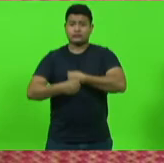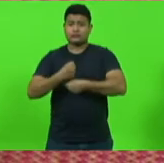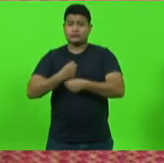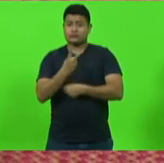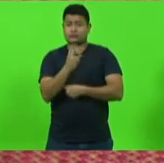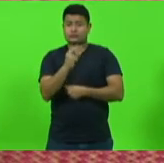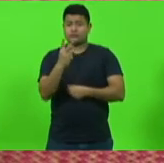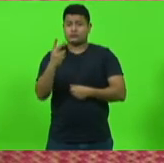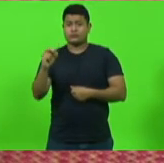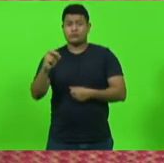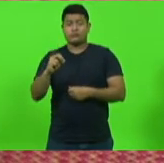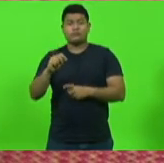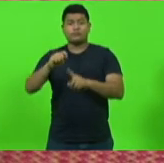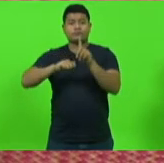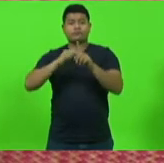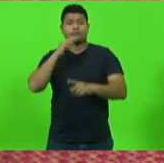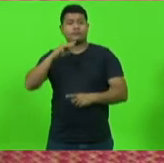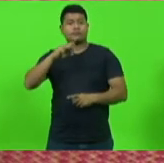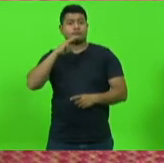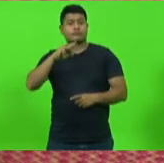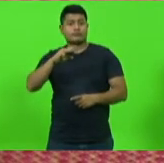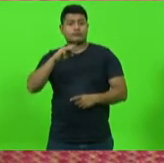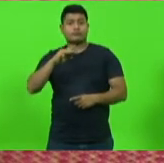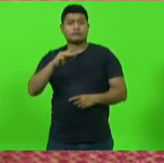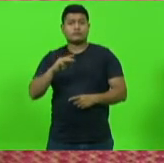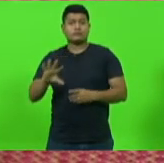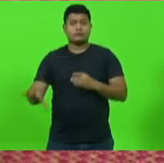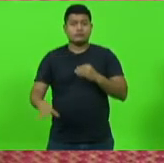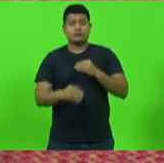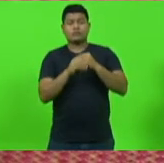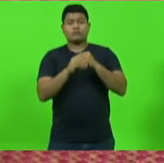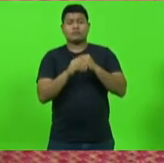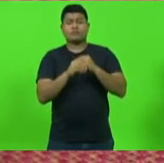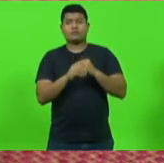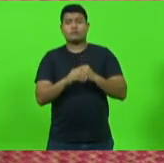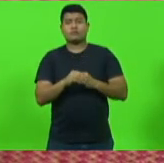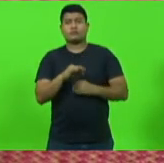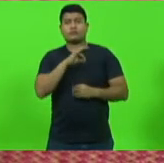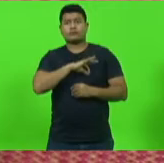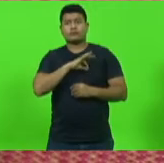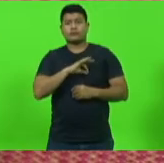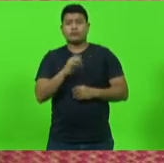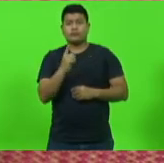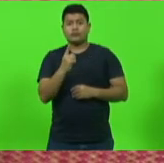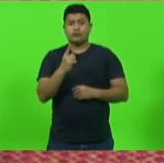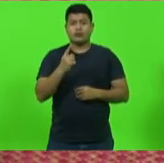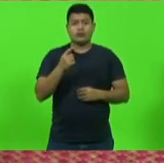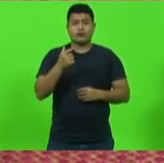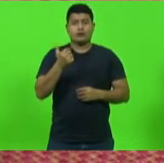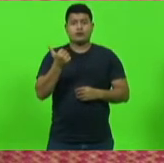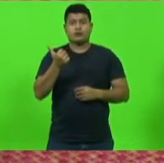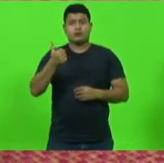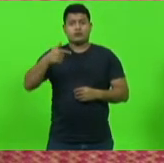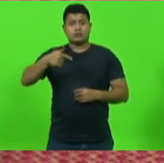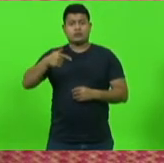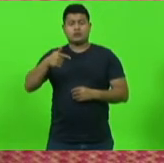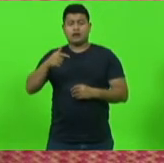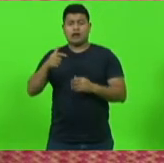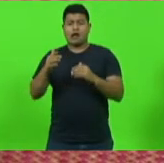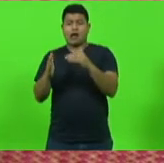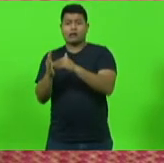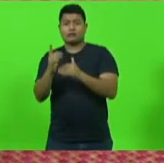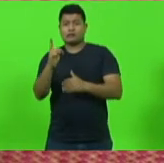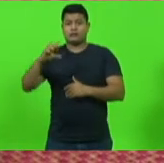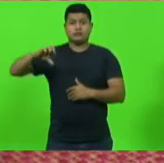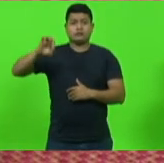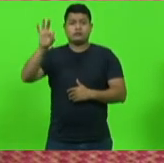em março de 2020, uma reposição que ia de 17% a 19% e que,